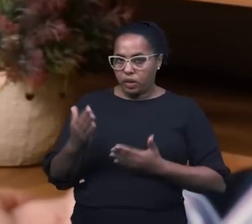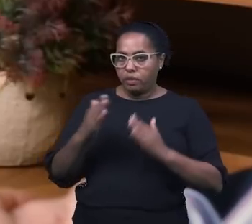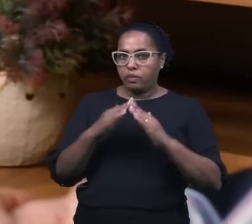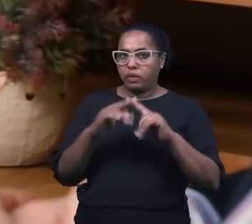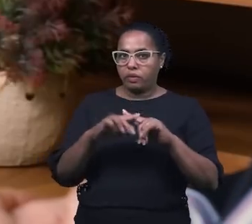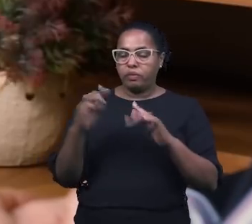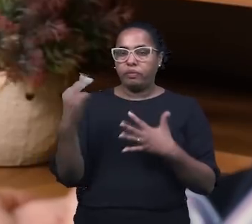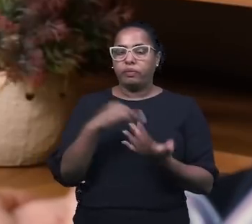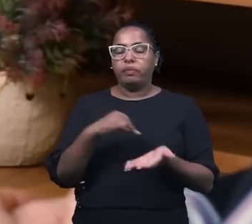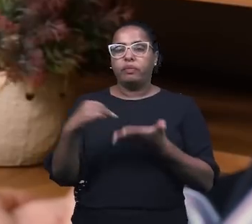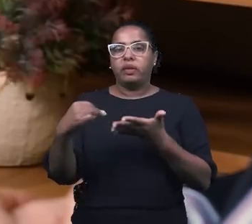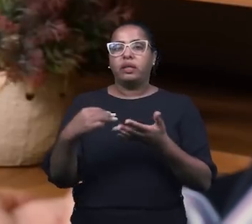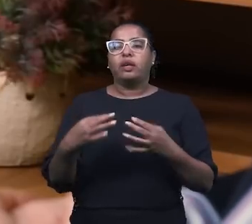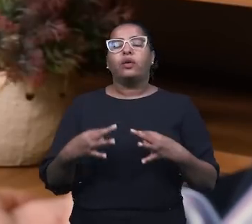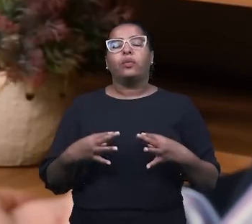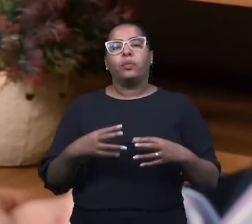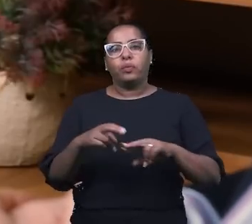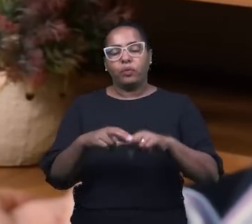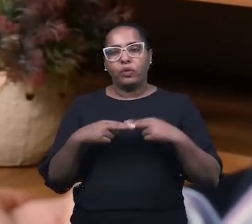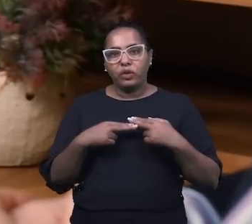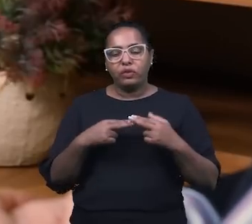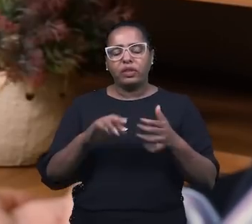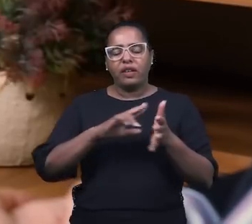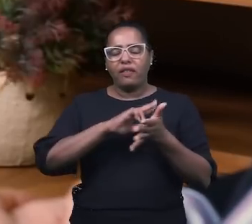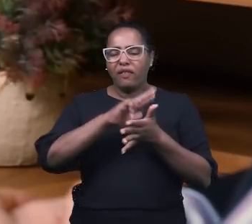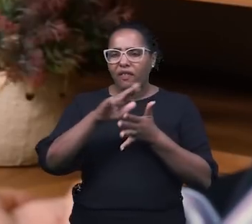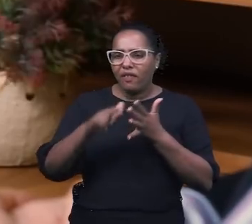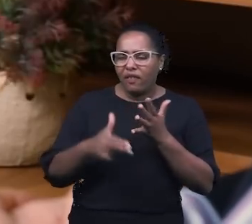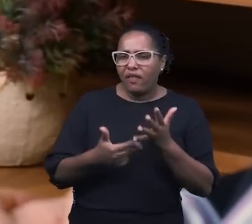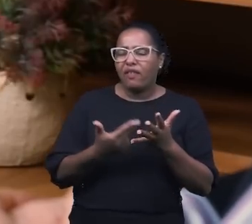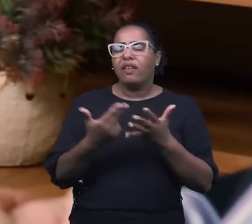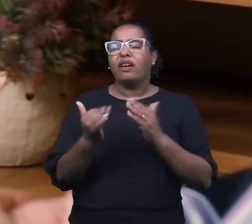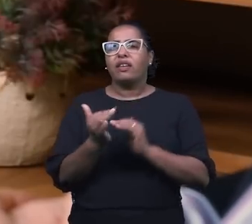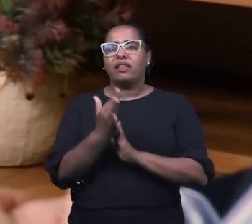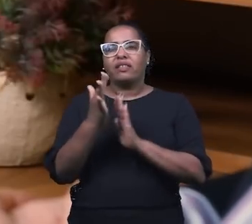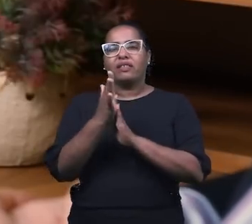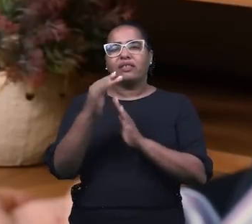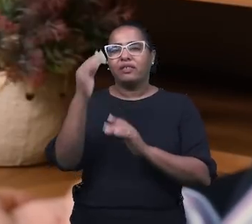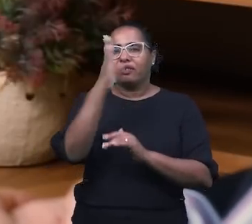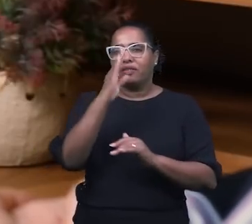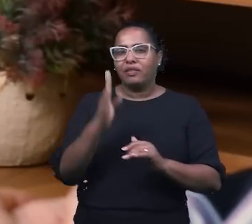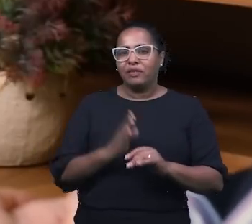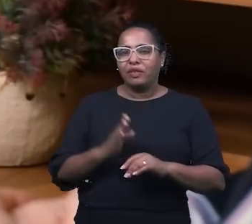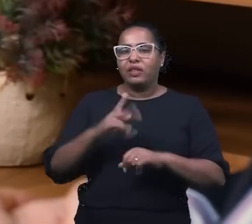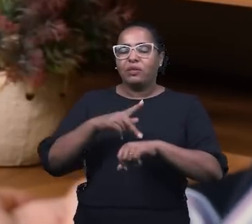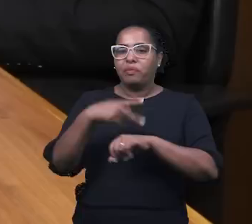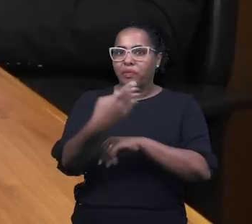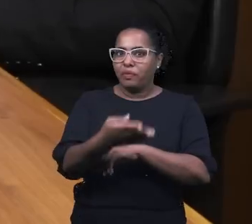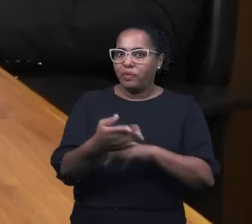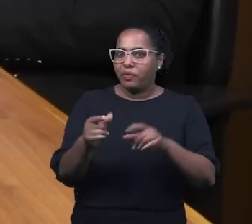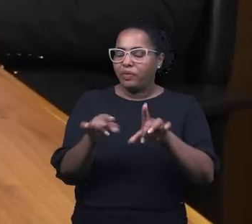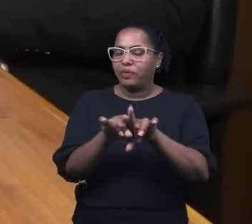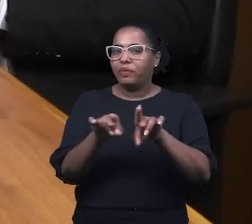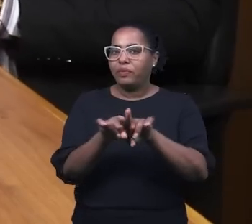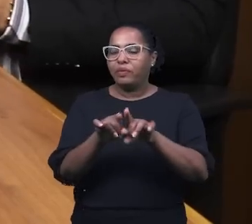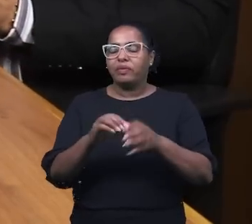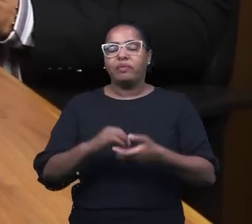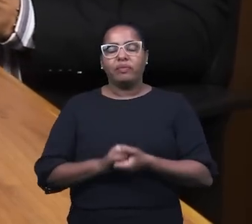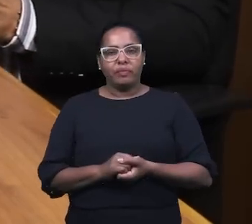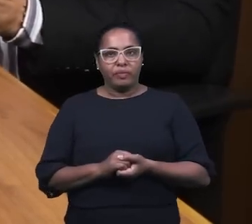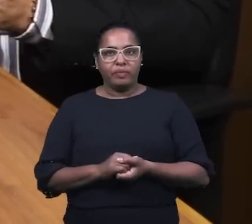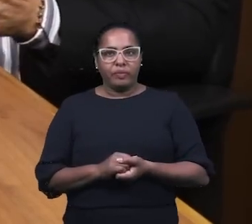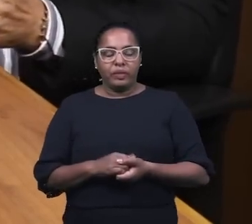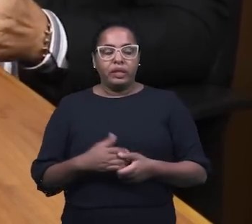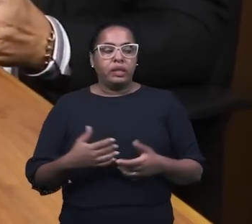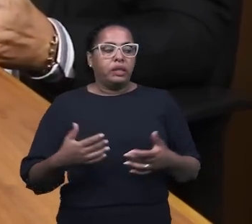Maranata. Então, por isso que nós temos tantos hinos, que a igreja é grande, então nós temos hinos do Brasil e do exterior. Então, a